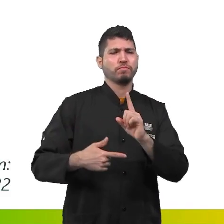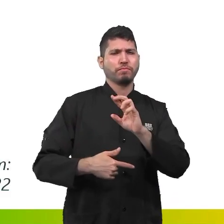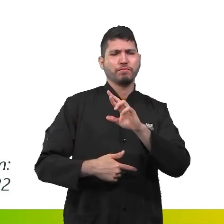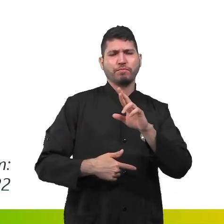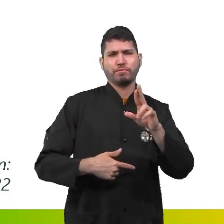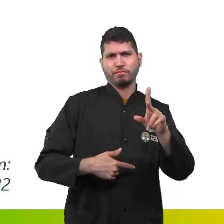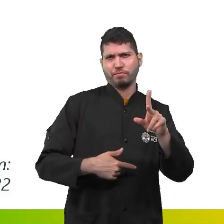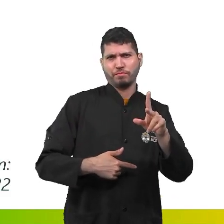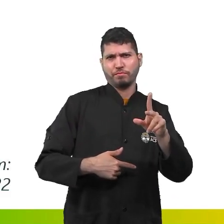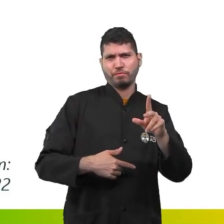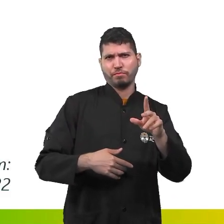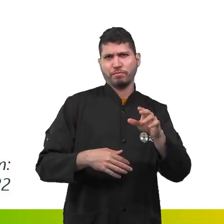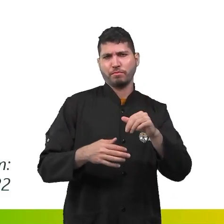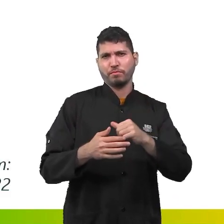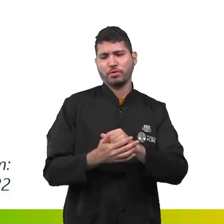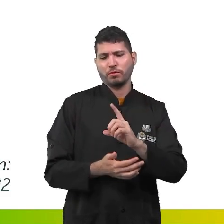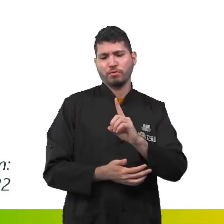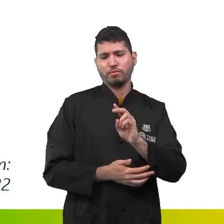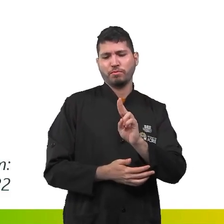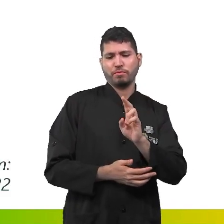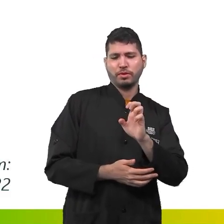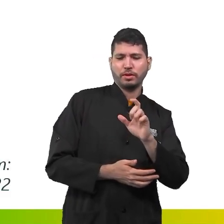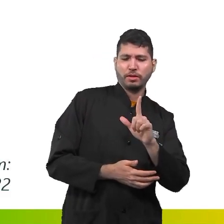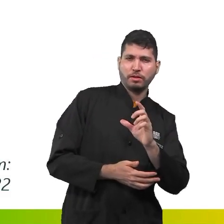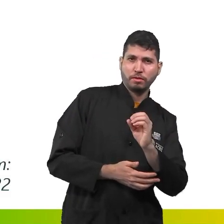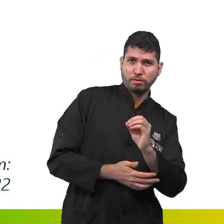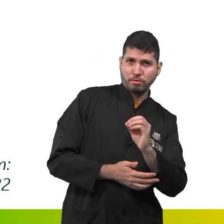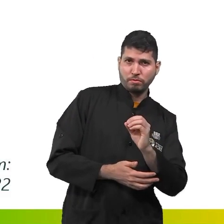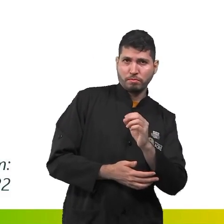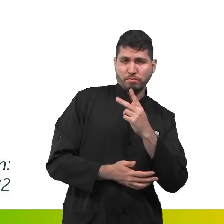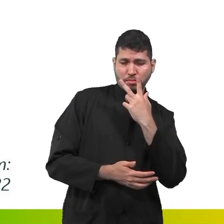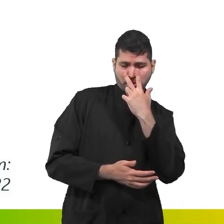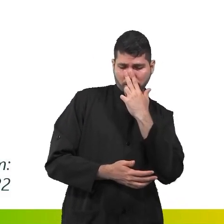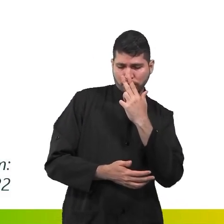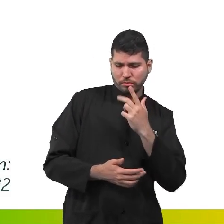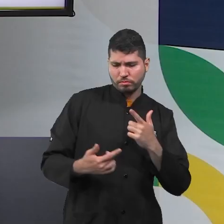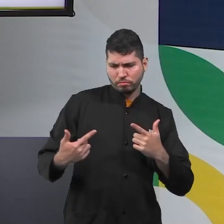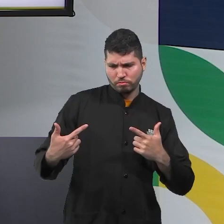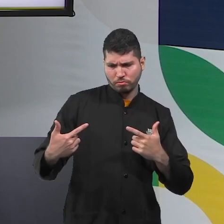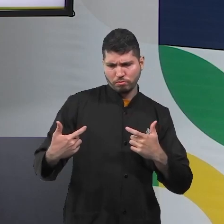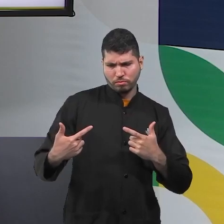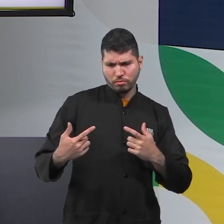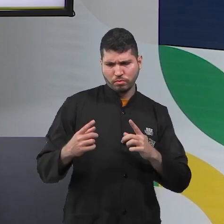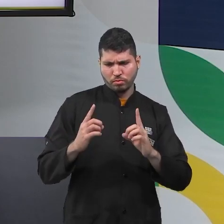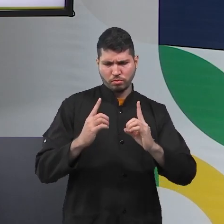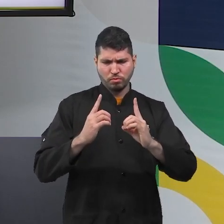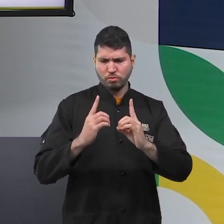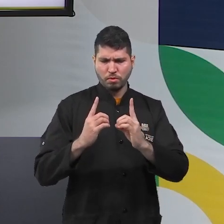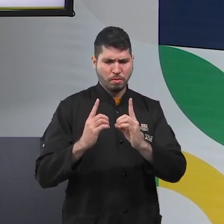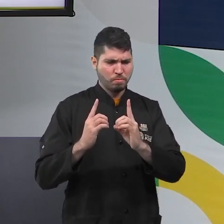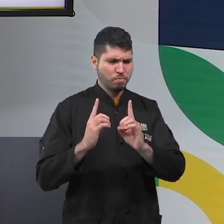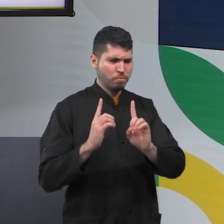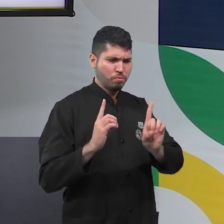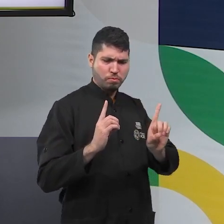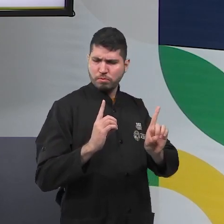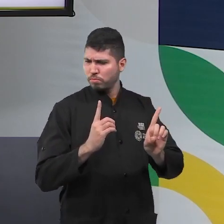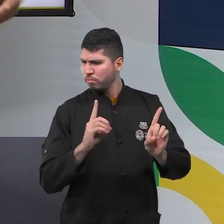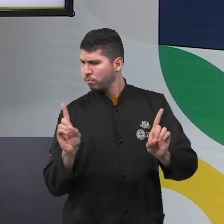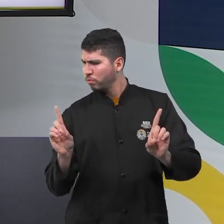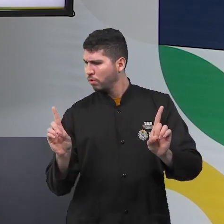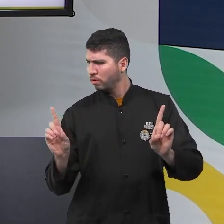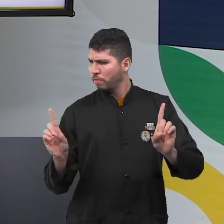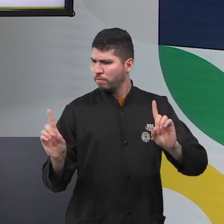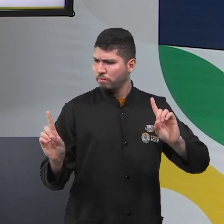bang, quando se fala em duelo, um saca um revólver, o outro saca outro, um vira de costa para o outro, conta até 10, aí conta tantos passos,